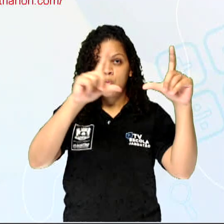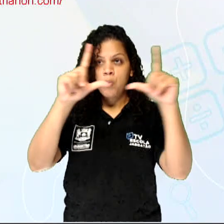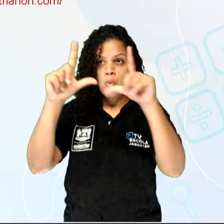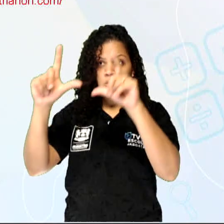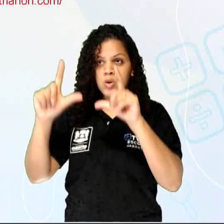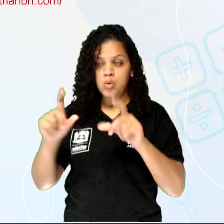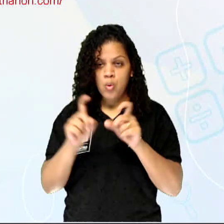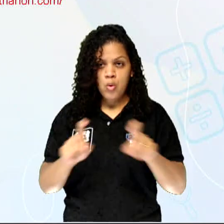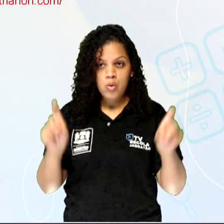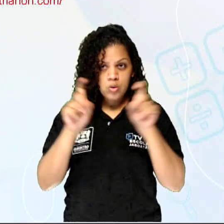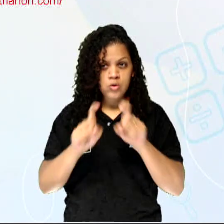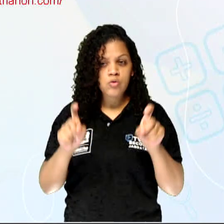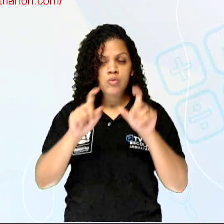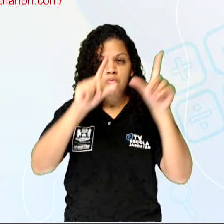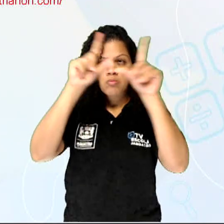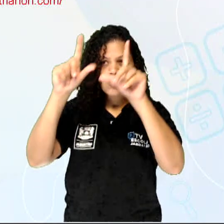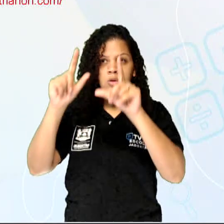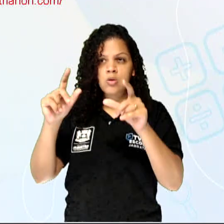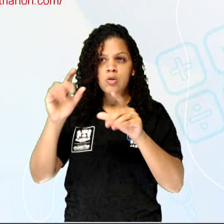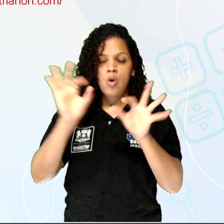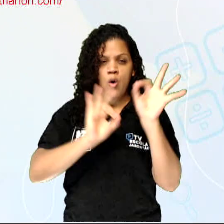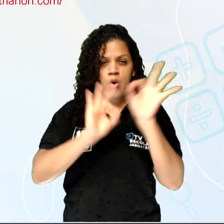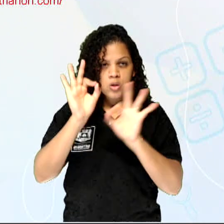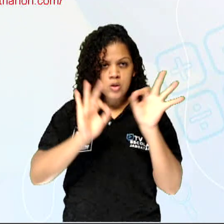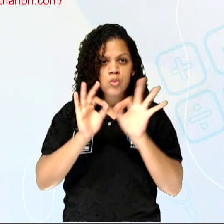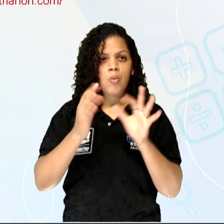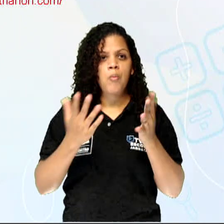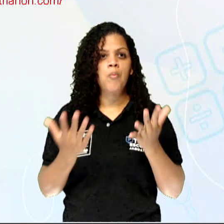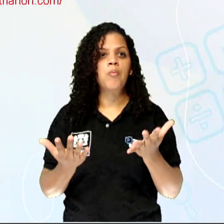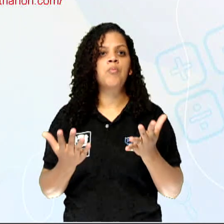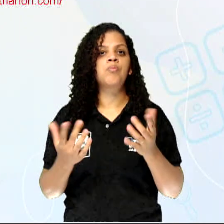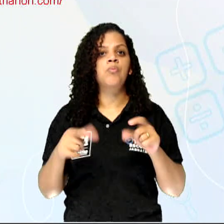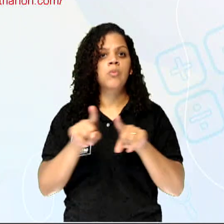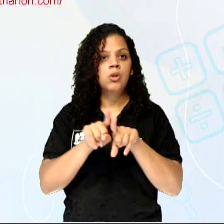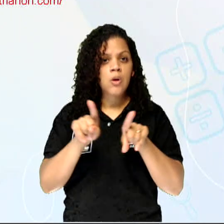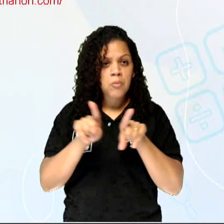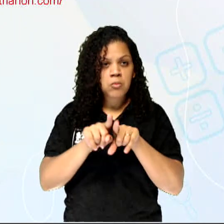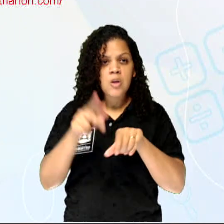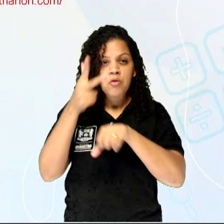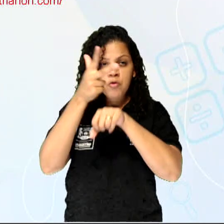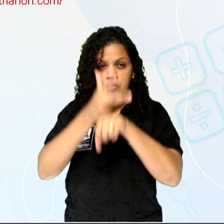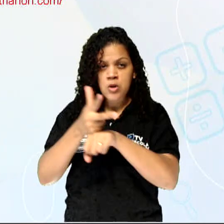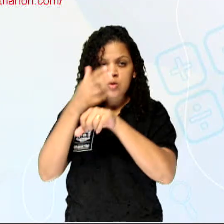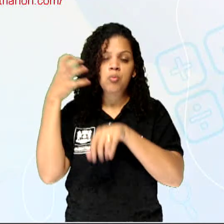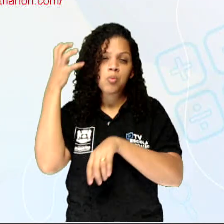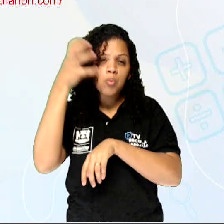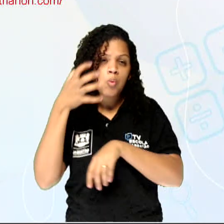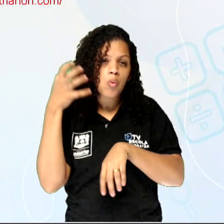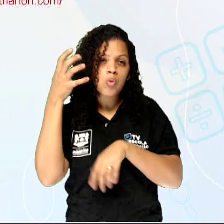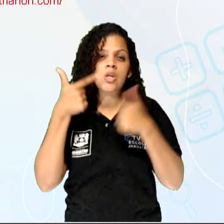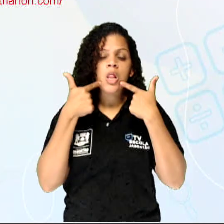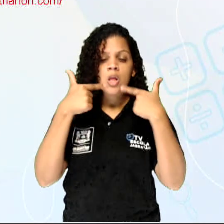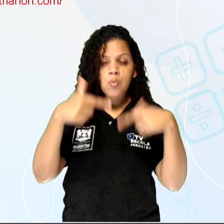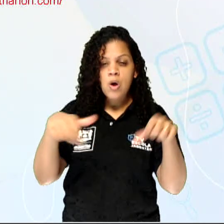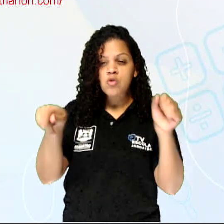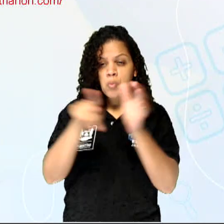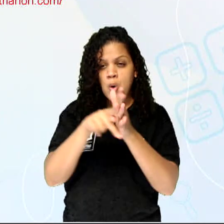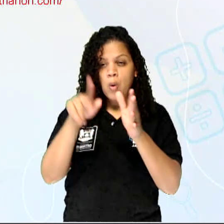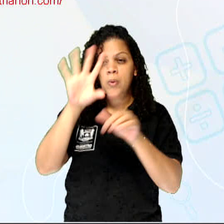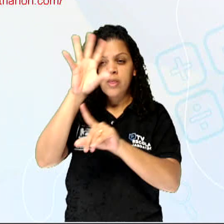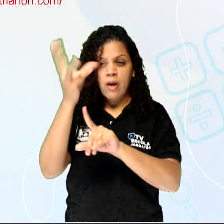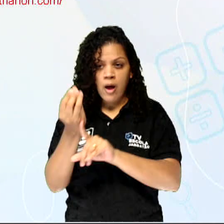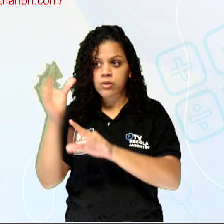certo? Aí ele uniu vídeos, músicas e outras linguagens artísticas, né? Então, como eu falei, assim, a música também